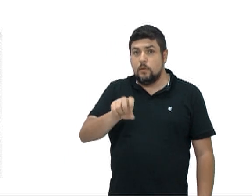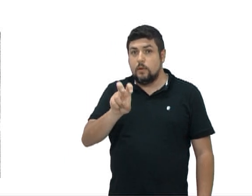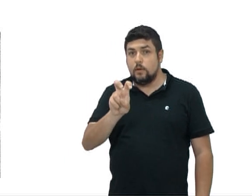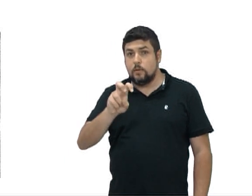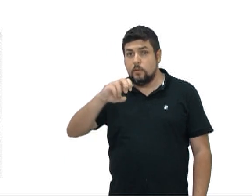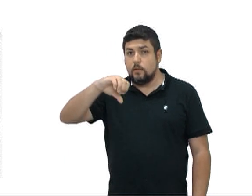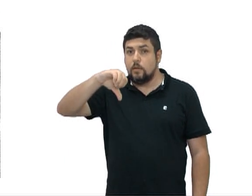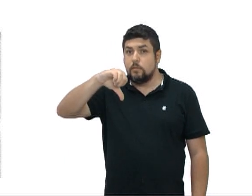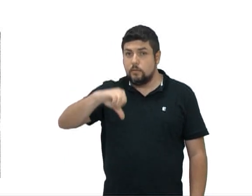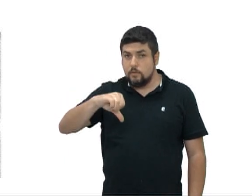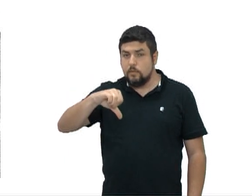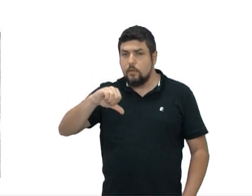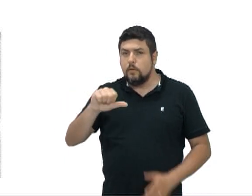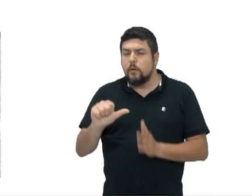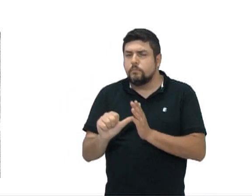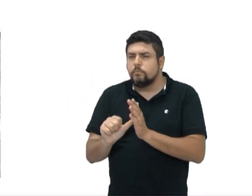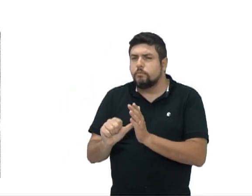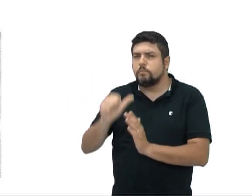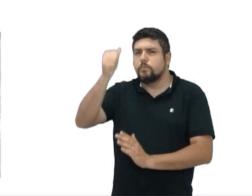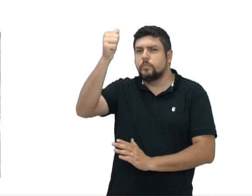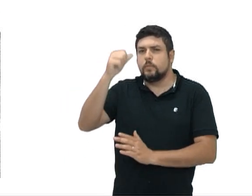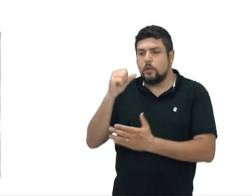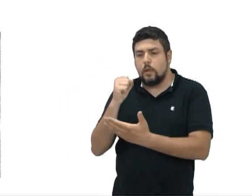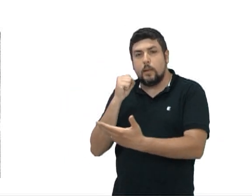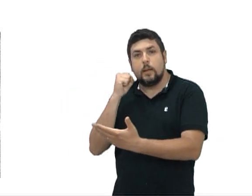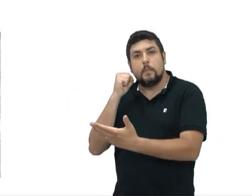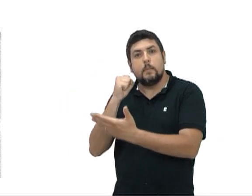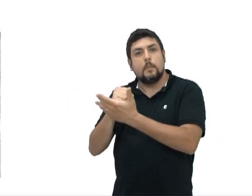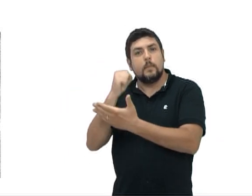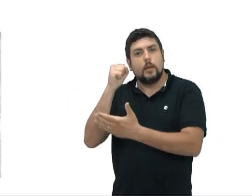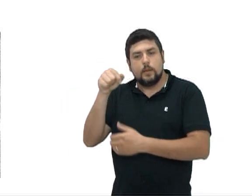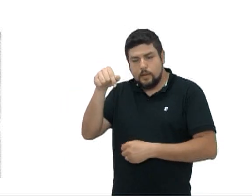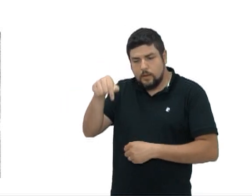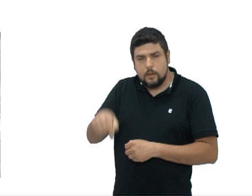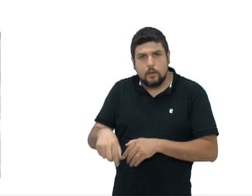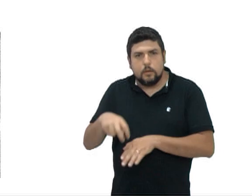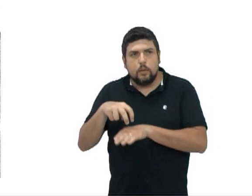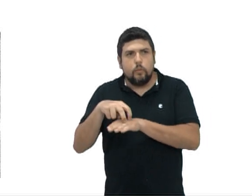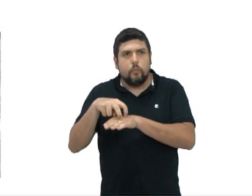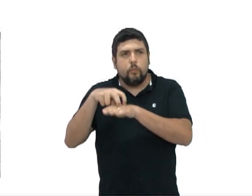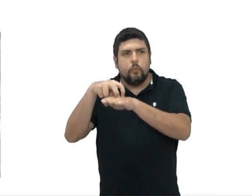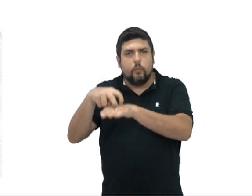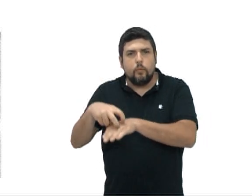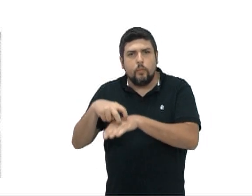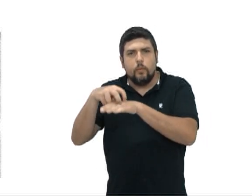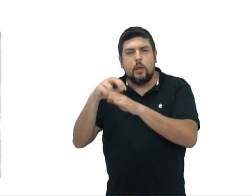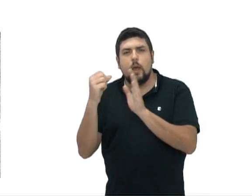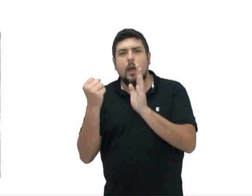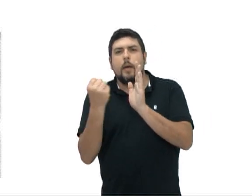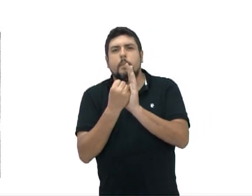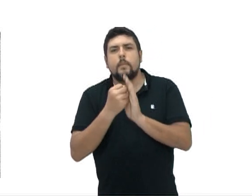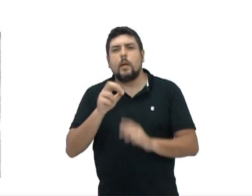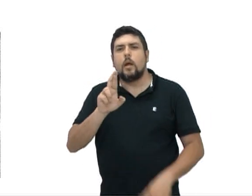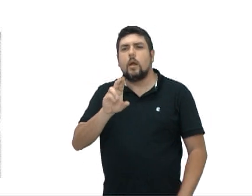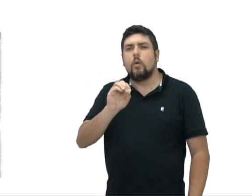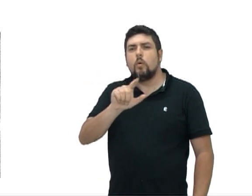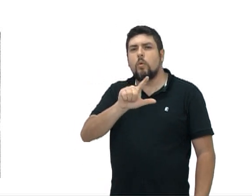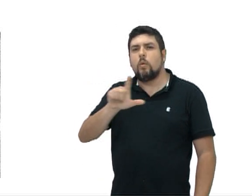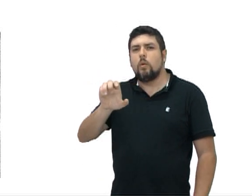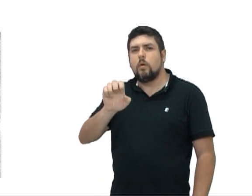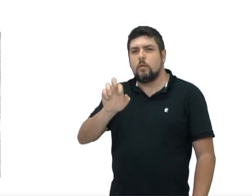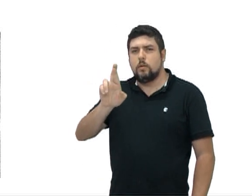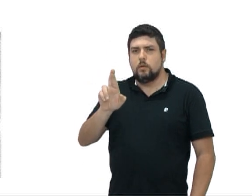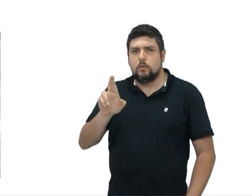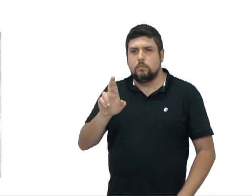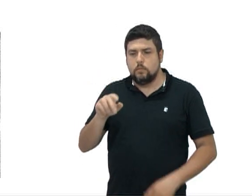skate, né? Essa marca aqui da Roller Derby. Então, esse seria, né, o primeiro protótipo do skate que a